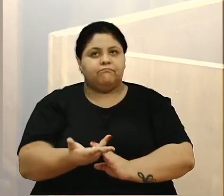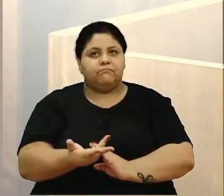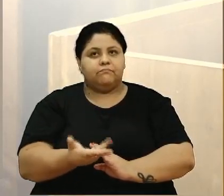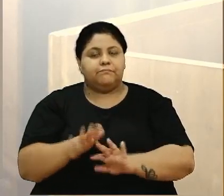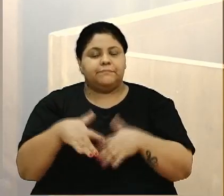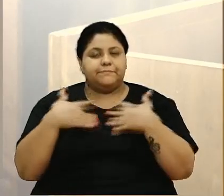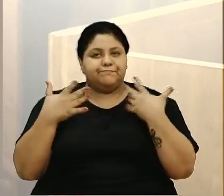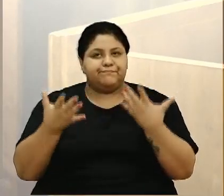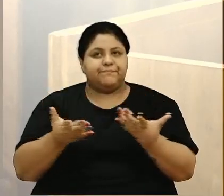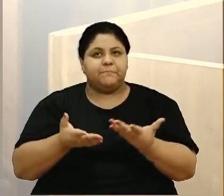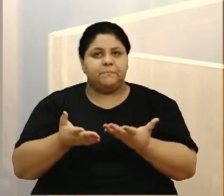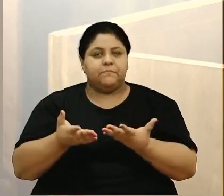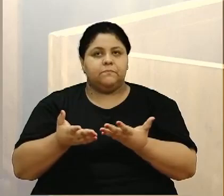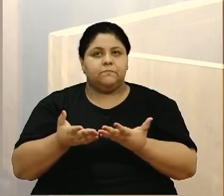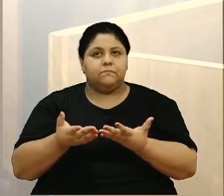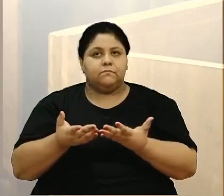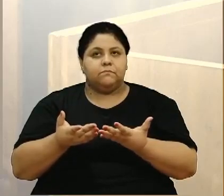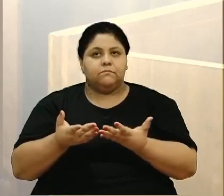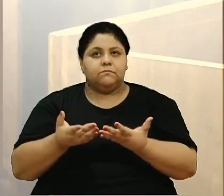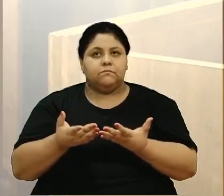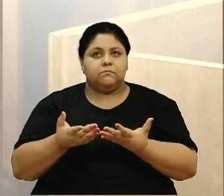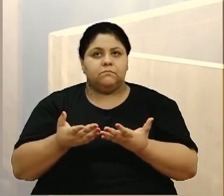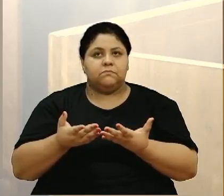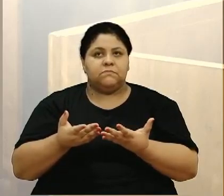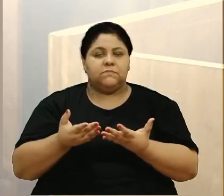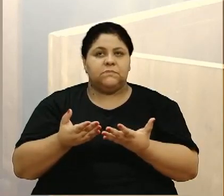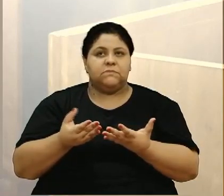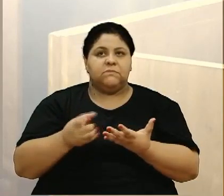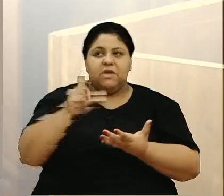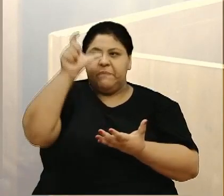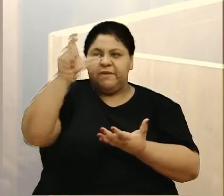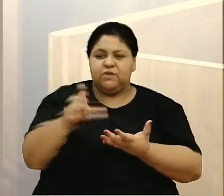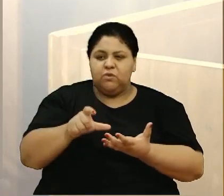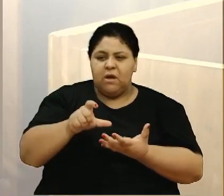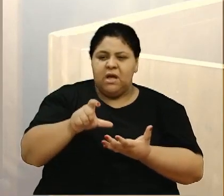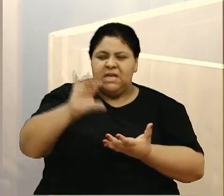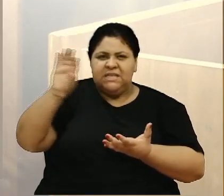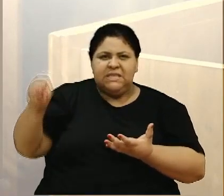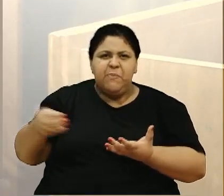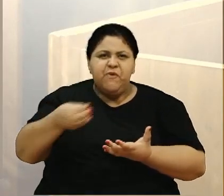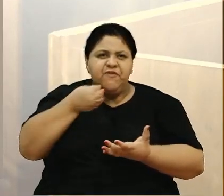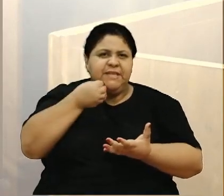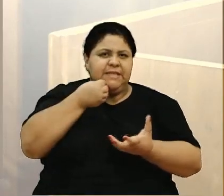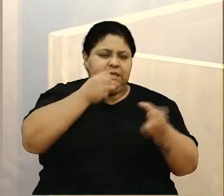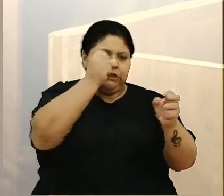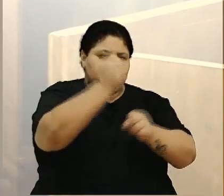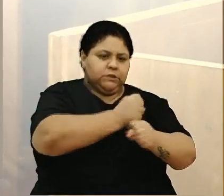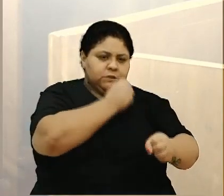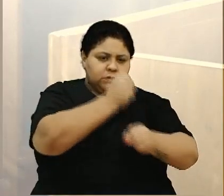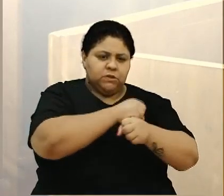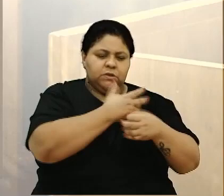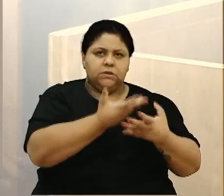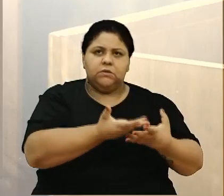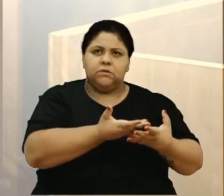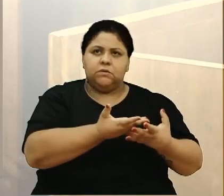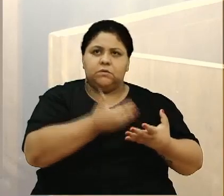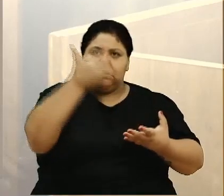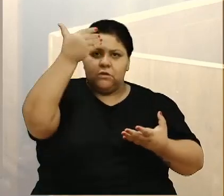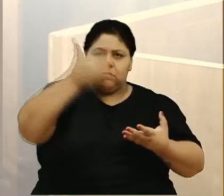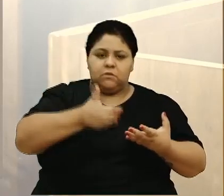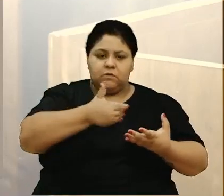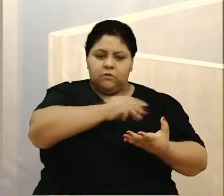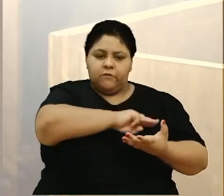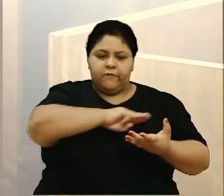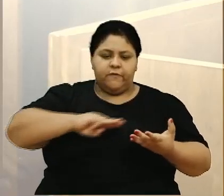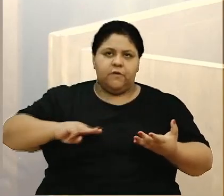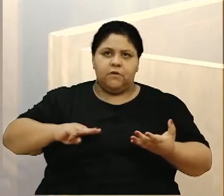Então, assim, olha... Gente oportunista em cima de obra. Eu vejo gente oportunista lá em frente à Visate, numa